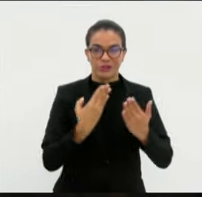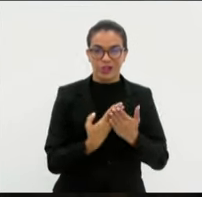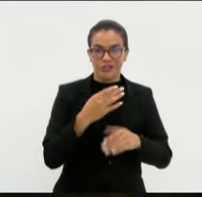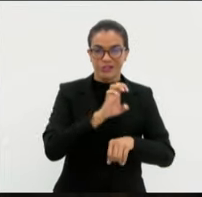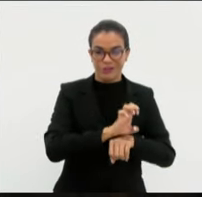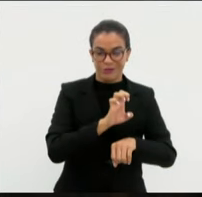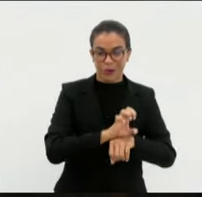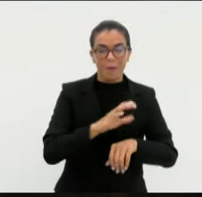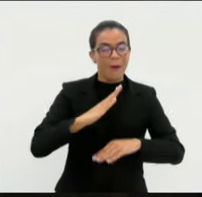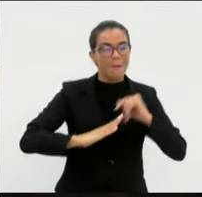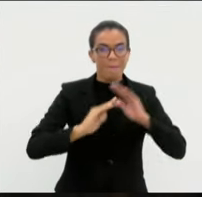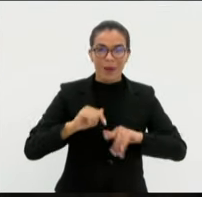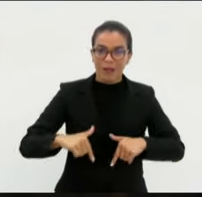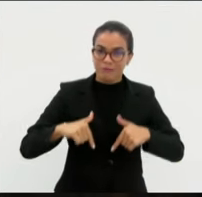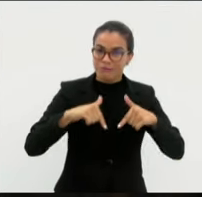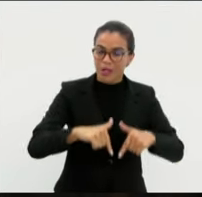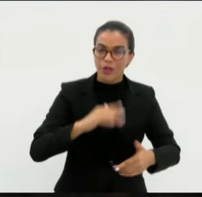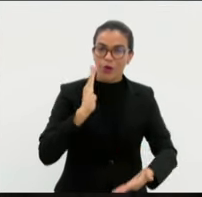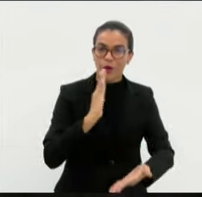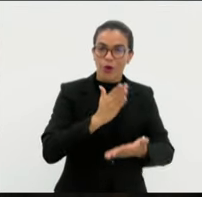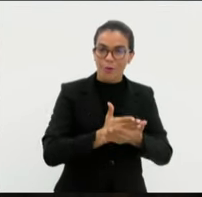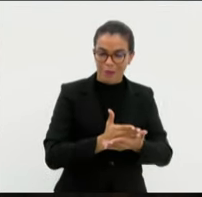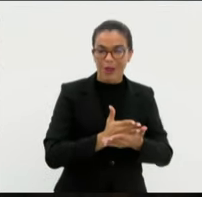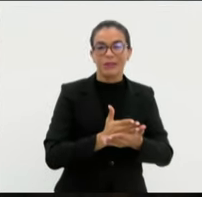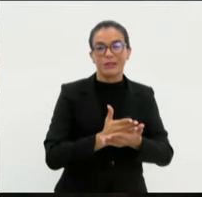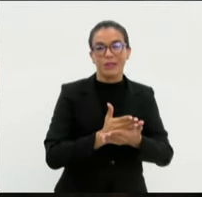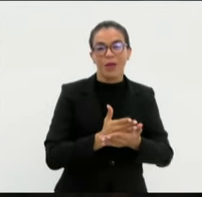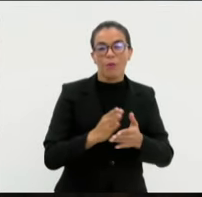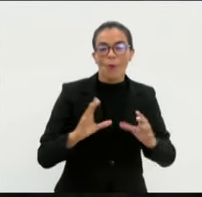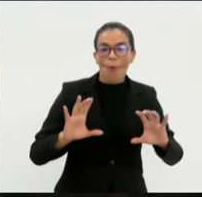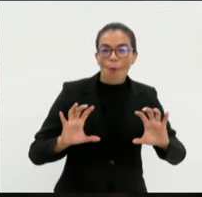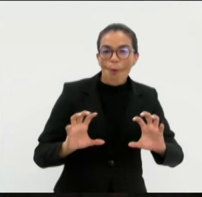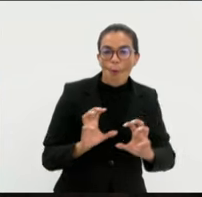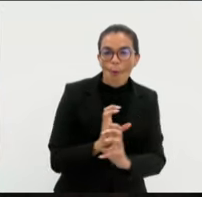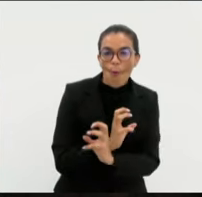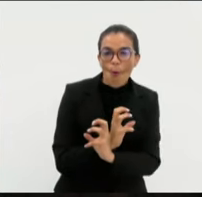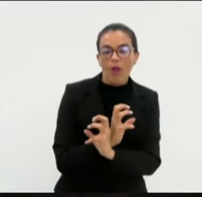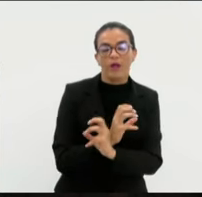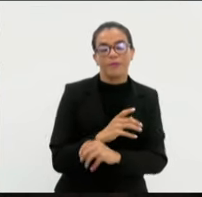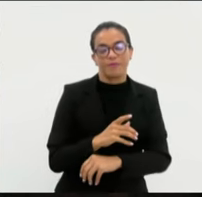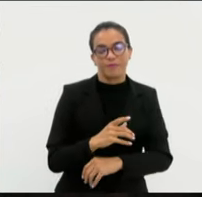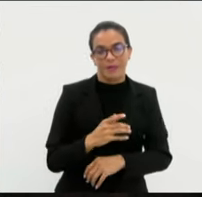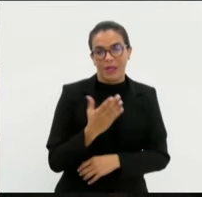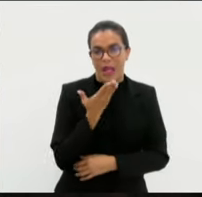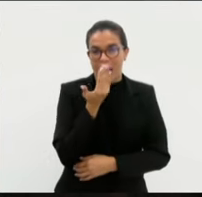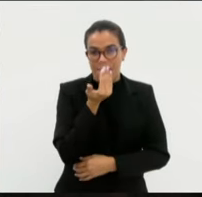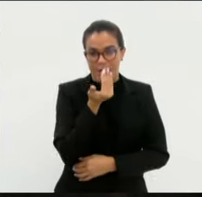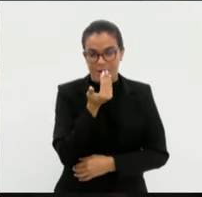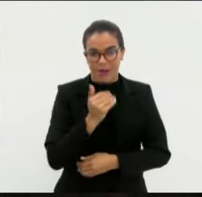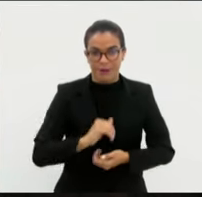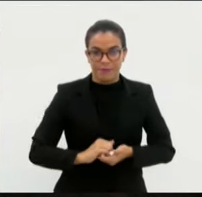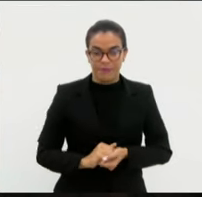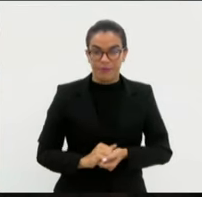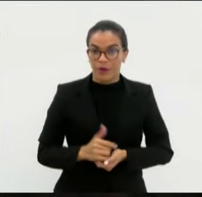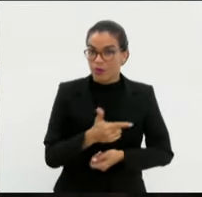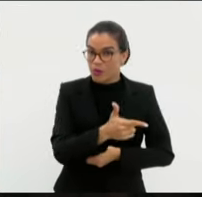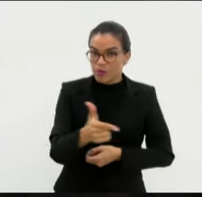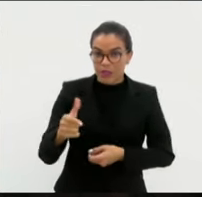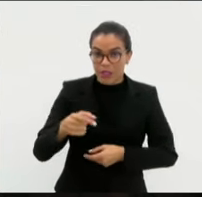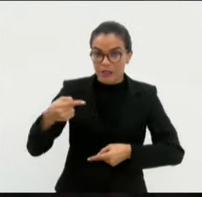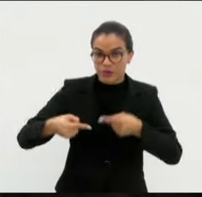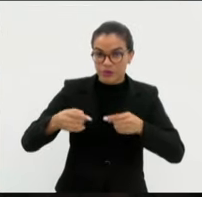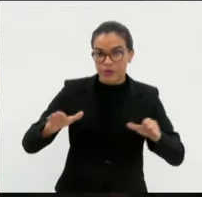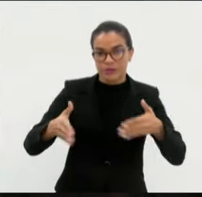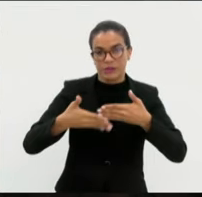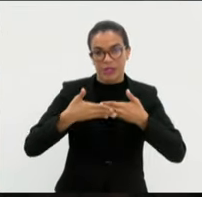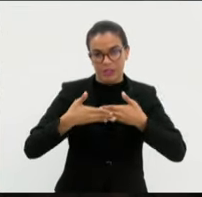ensino para a prática de atividade de combate à insegurança alimentar e nutricional do Estado do Rio. Em discussão, não havendo quem queira discutir,